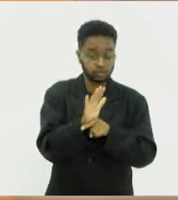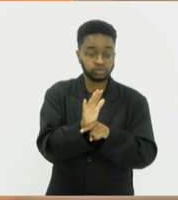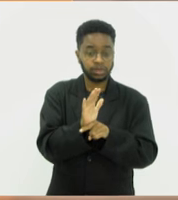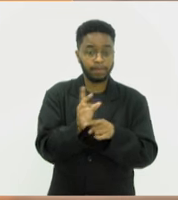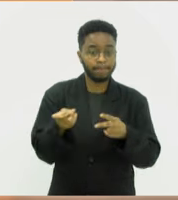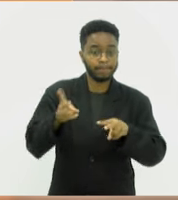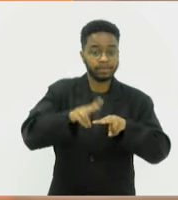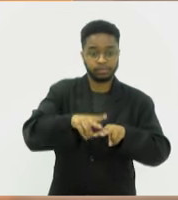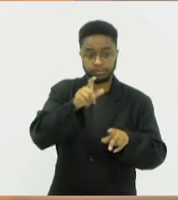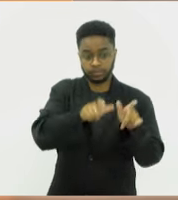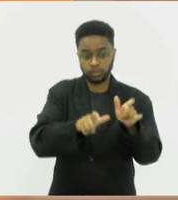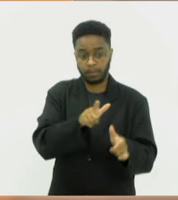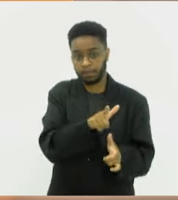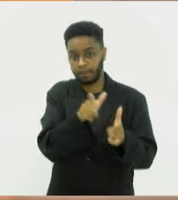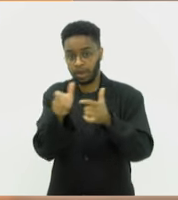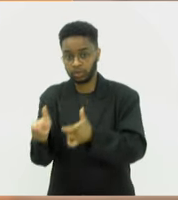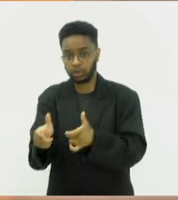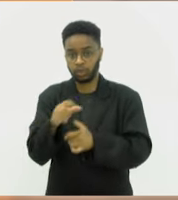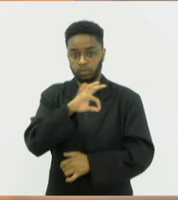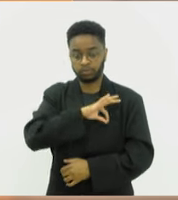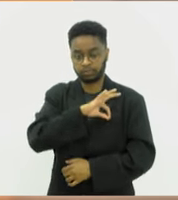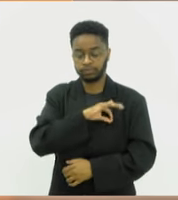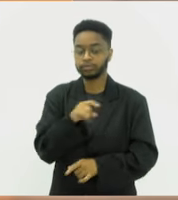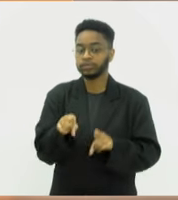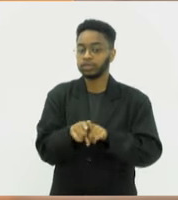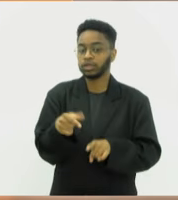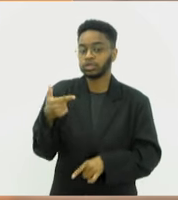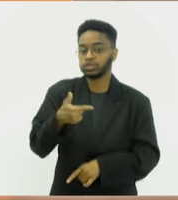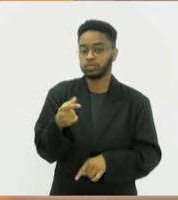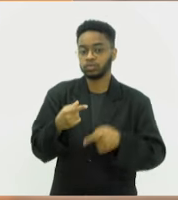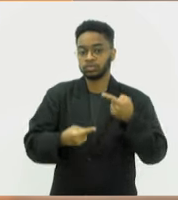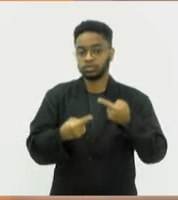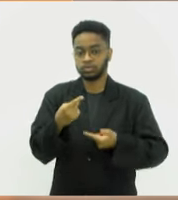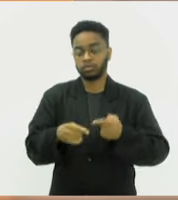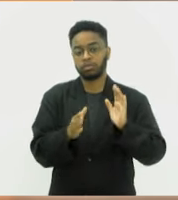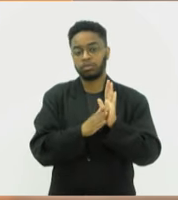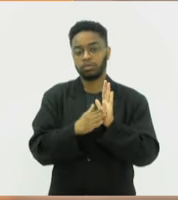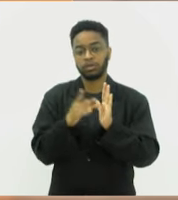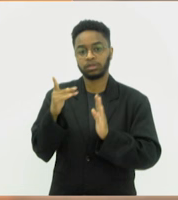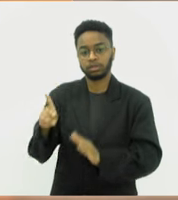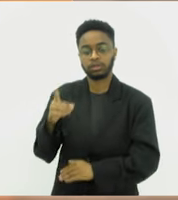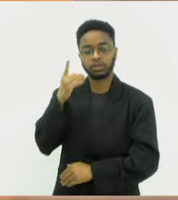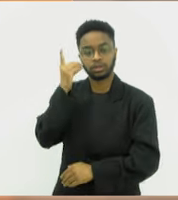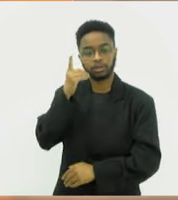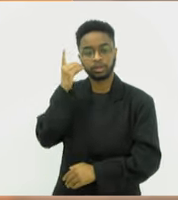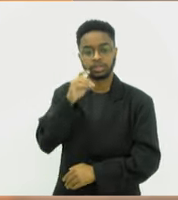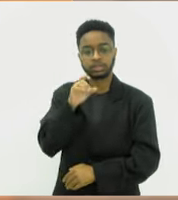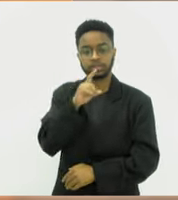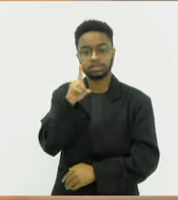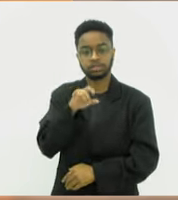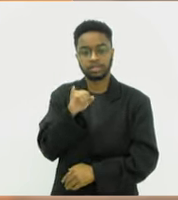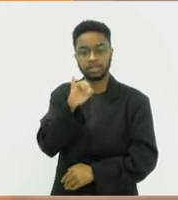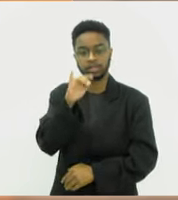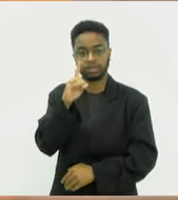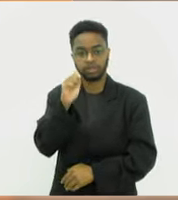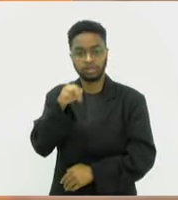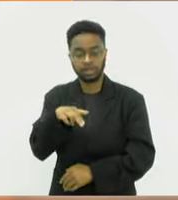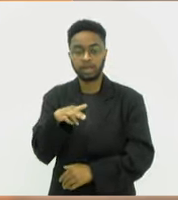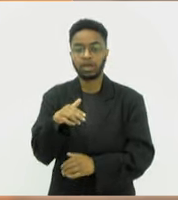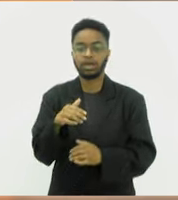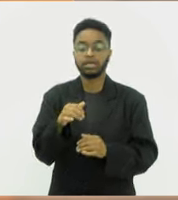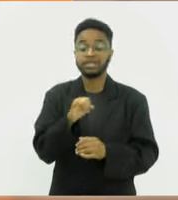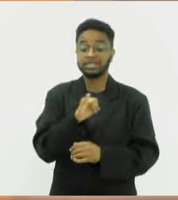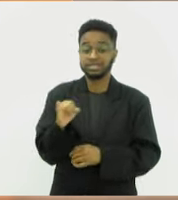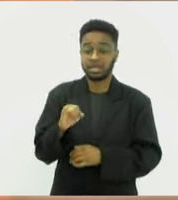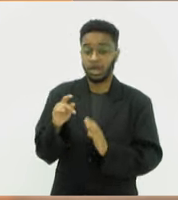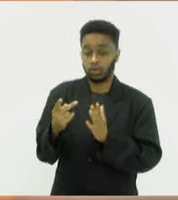policiais. Também em segunda discussão, uma proposta da deputada Zeidan, que garante às servidoras públicas vítimas de